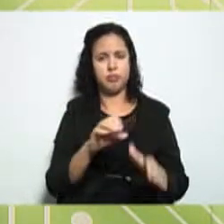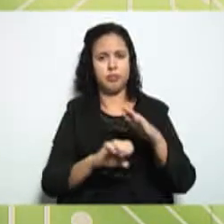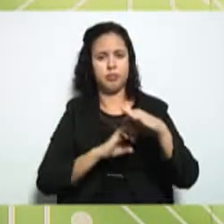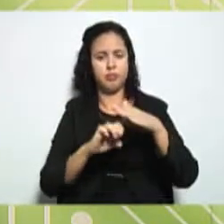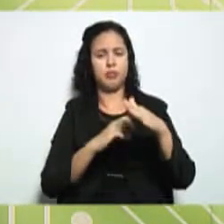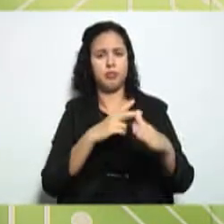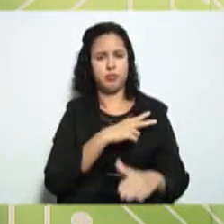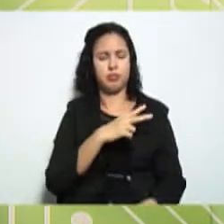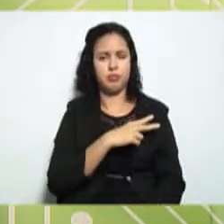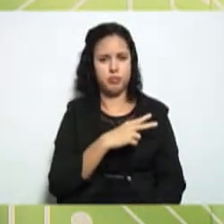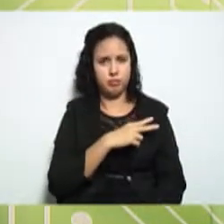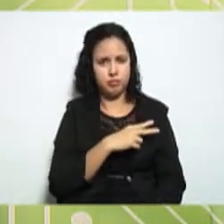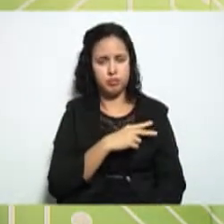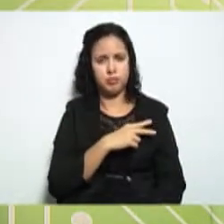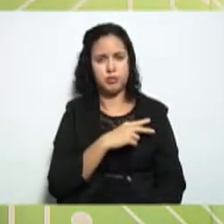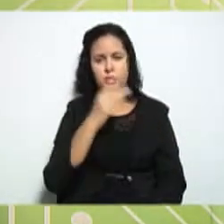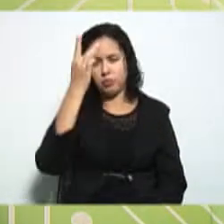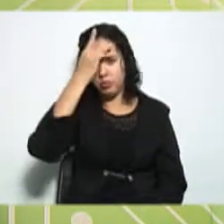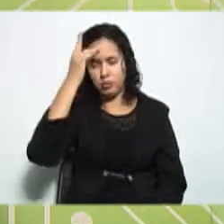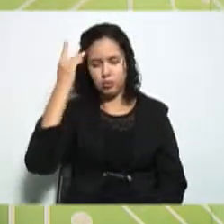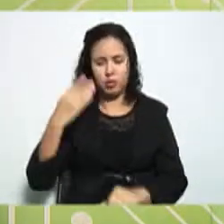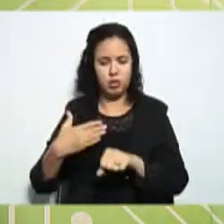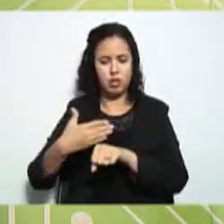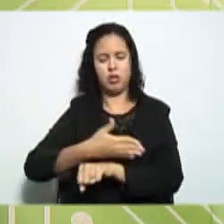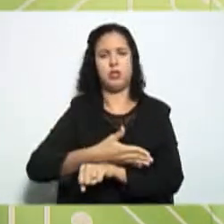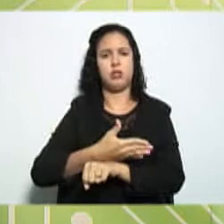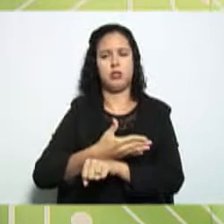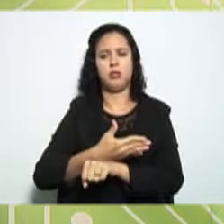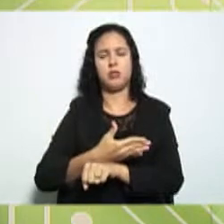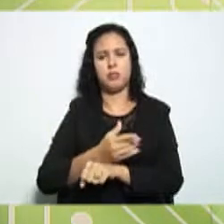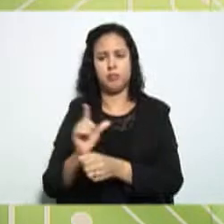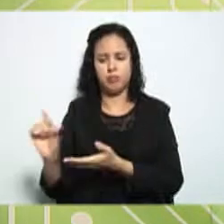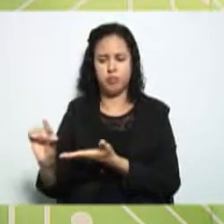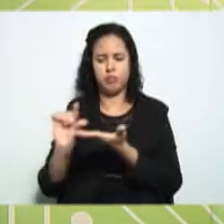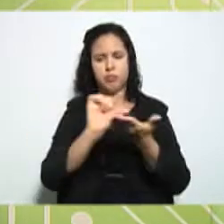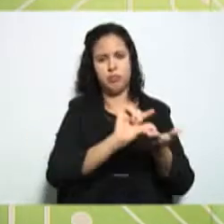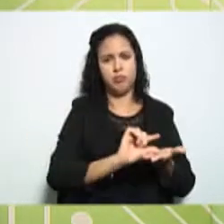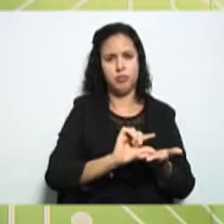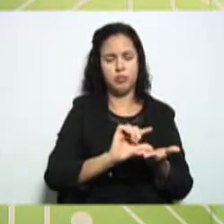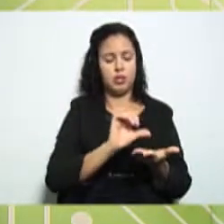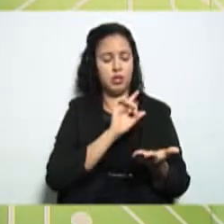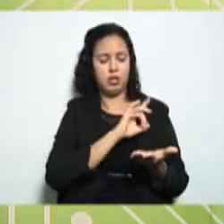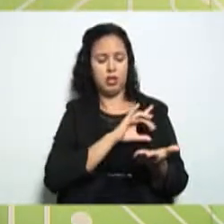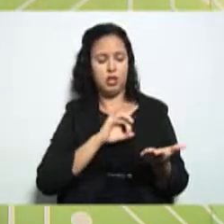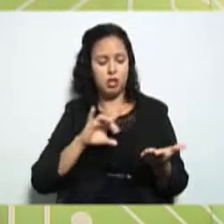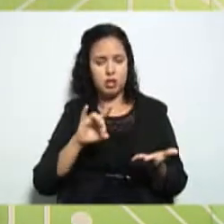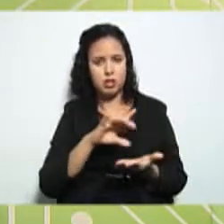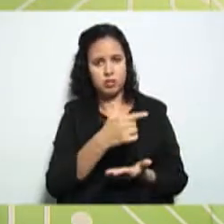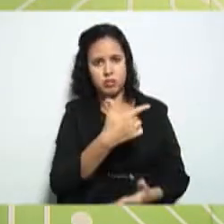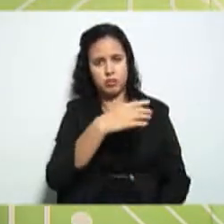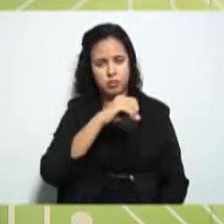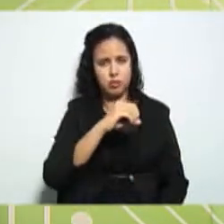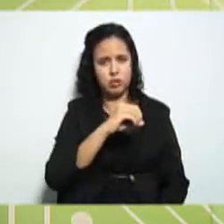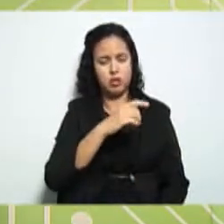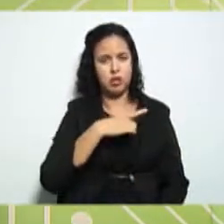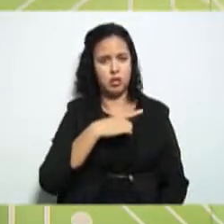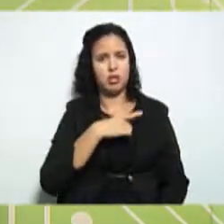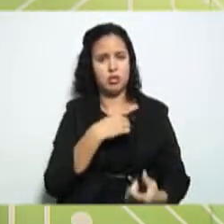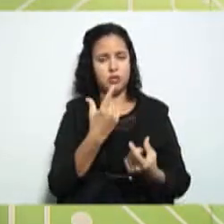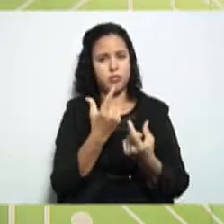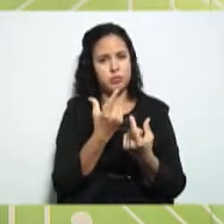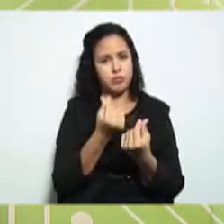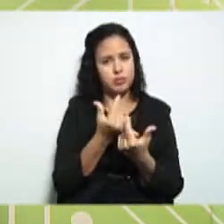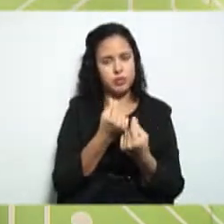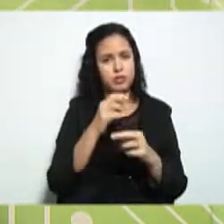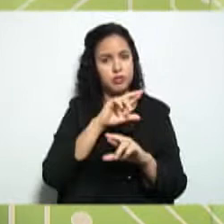que entra com capital de sociedade, a gente pode imaginar 20 pessoas que estão em sociedade. Se cada uma dessas pessoas tem uma parte diferente de capital,